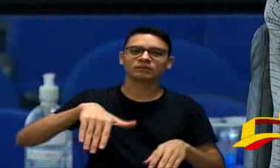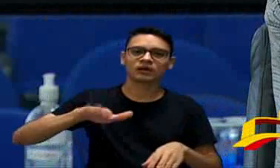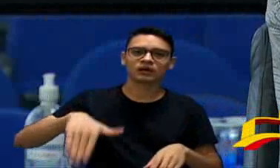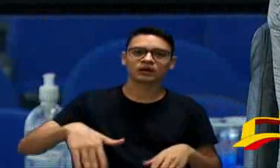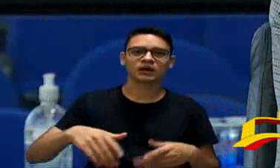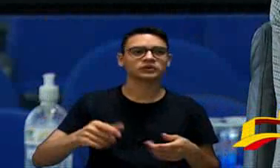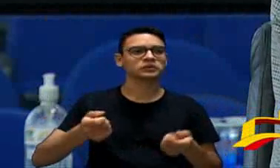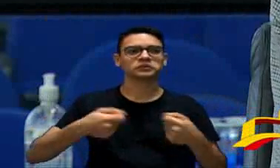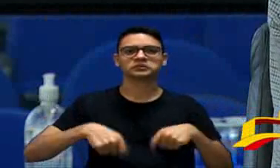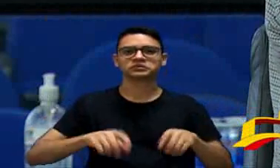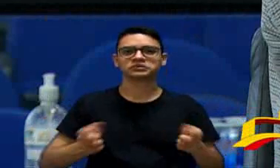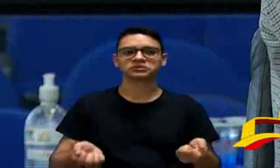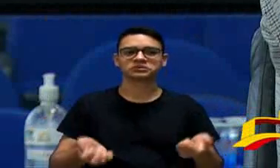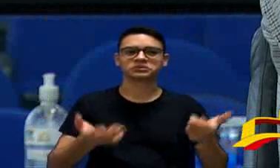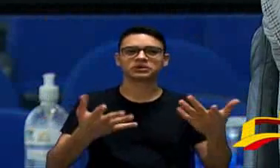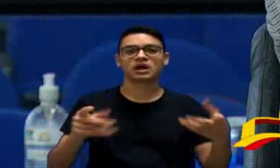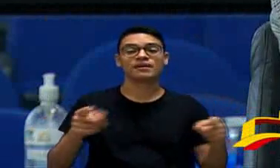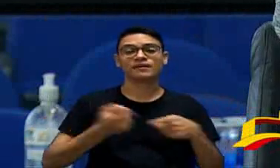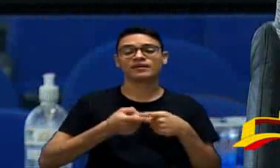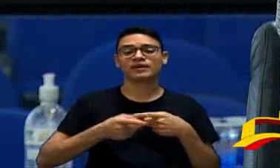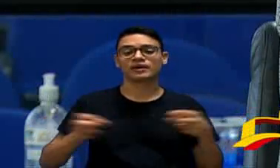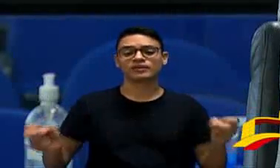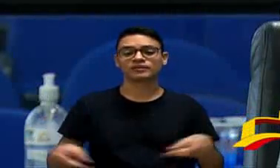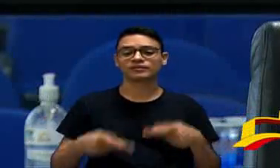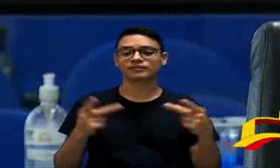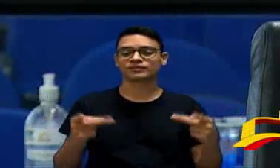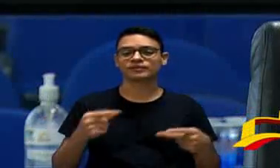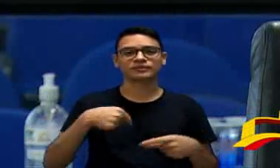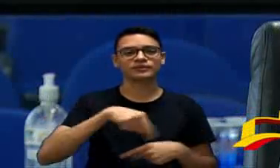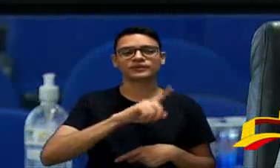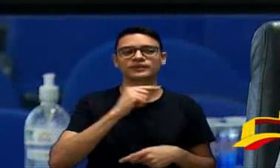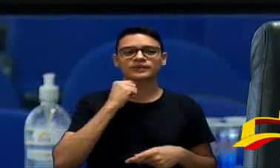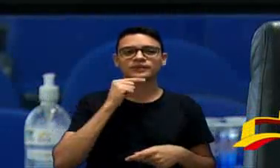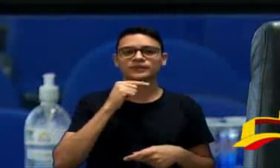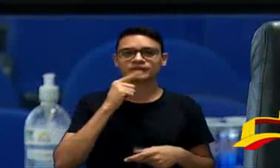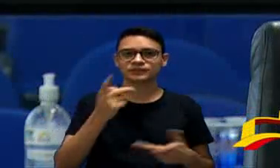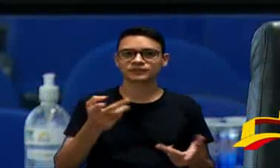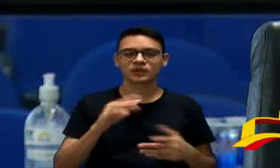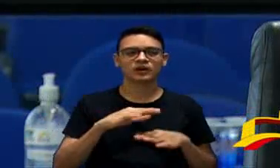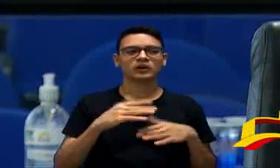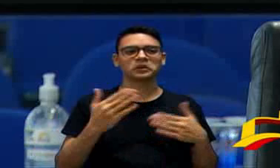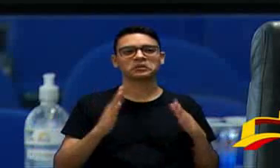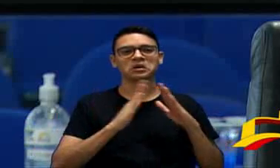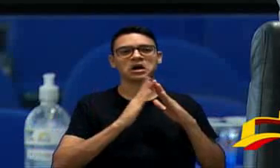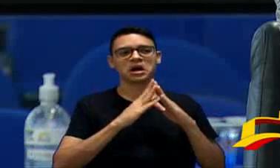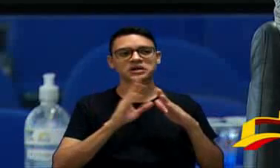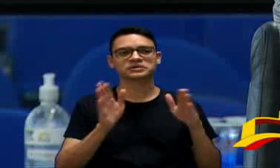custa nada, porque em shopping não podem ir, outras atividades eles não, casa de shows muito menos.